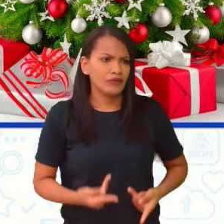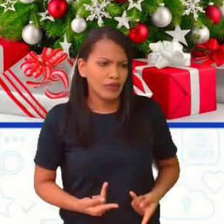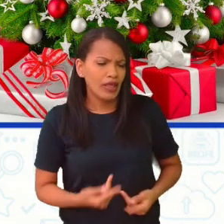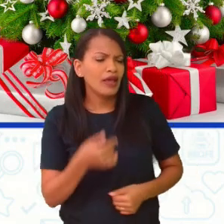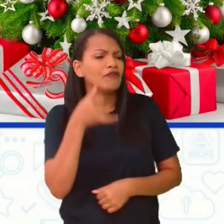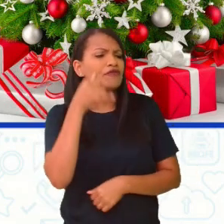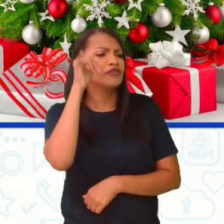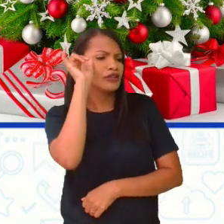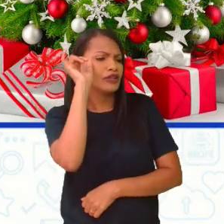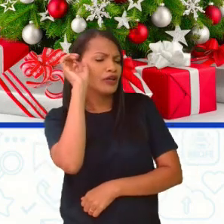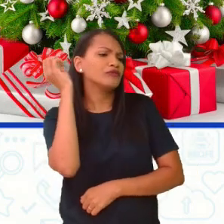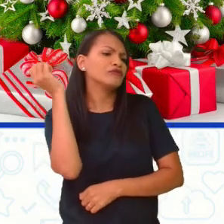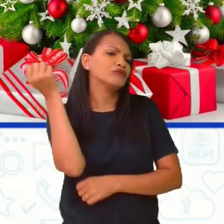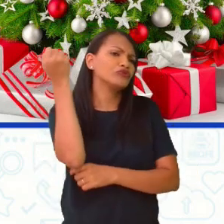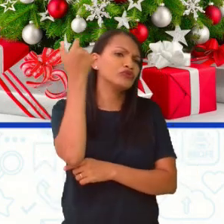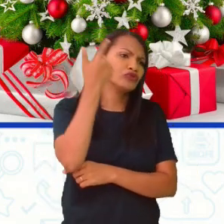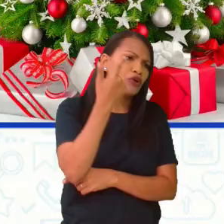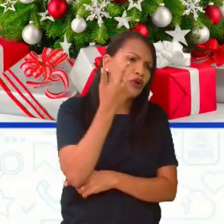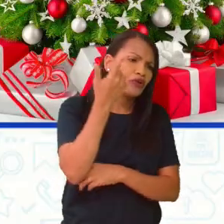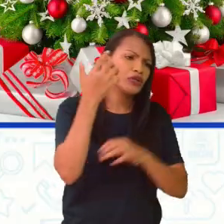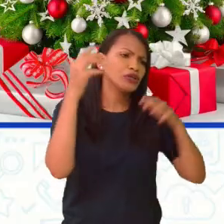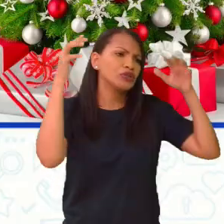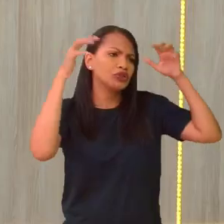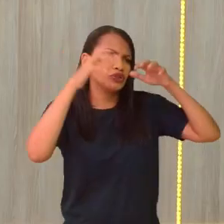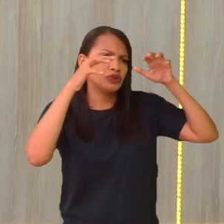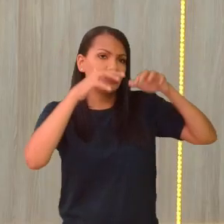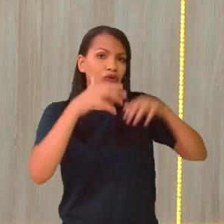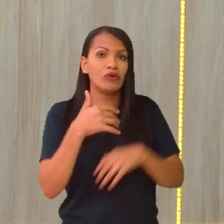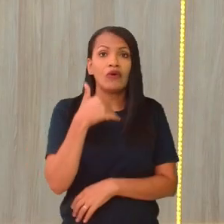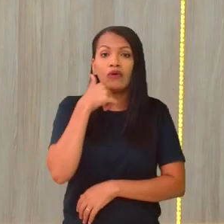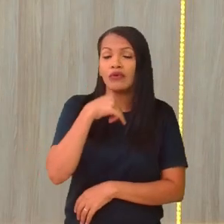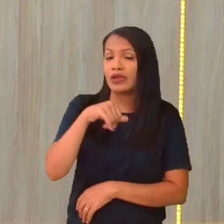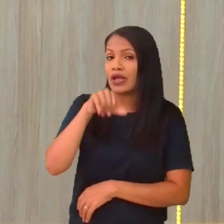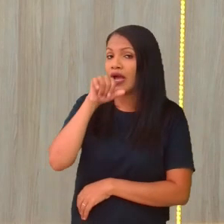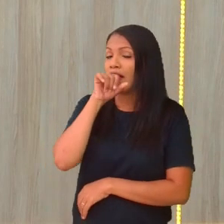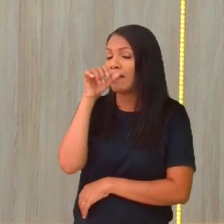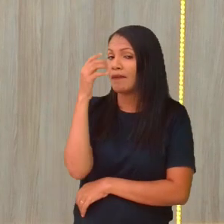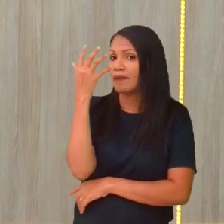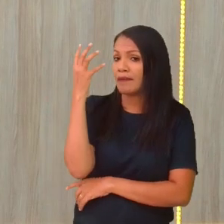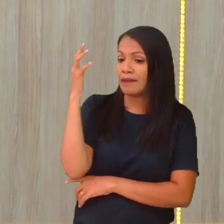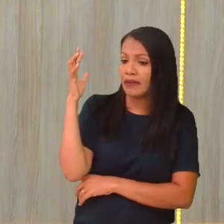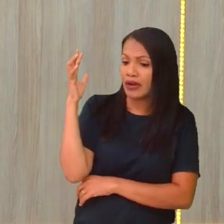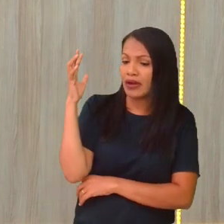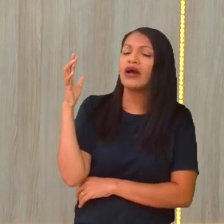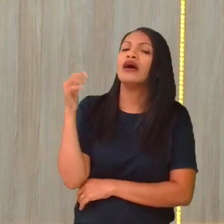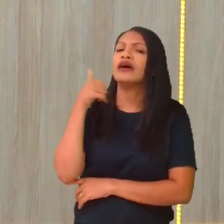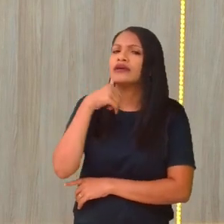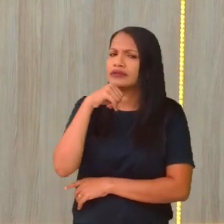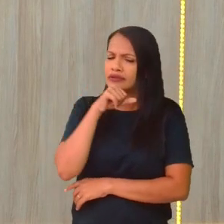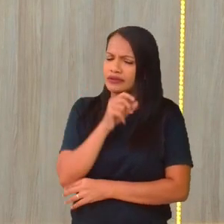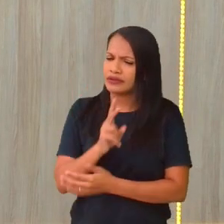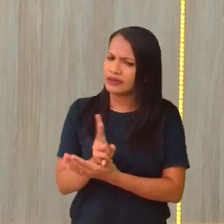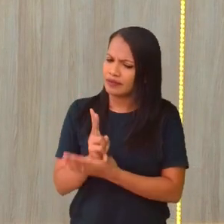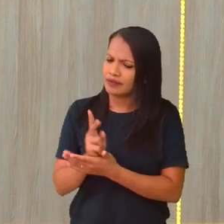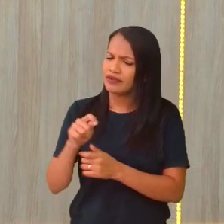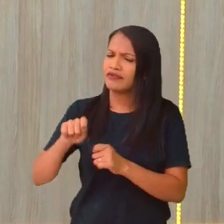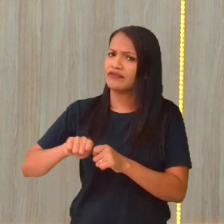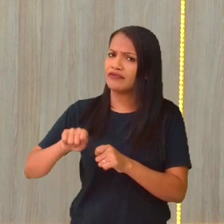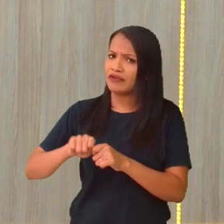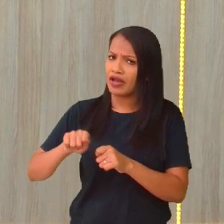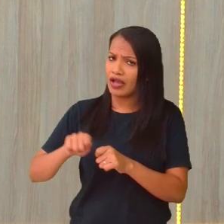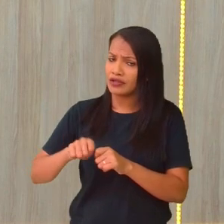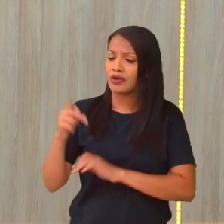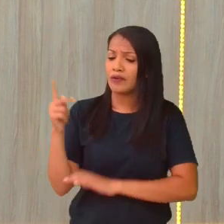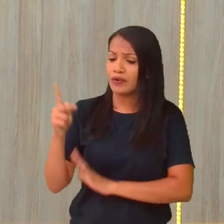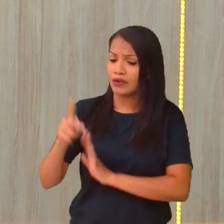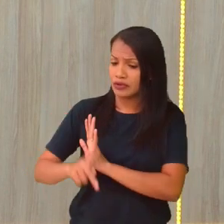ou sol. Então aqui a gente tem a mãe, que sempre faz projetos para os filhos, né? Eu não sou mãe, mas é sempre assim, a gente projeta as coisas nas